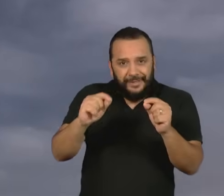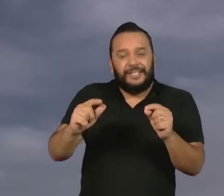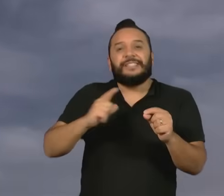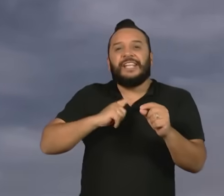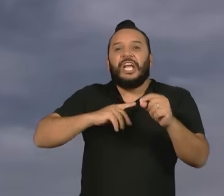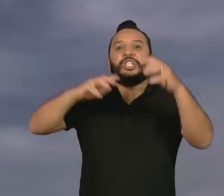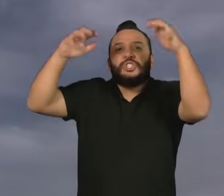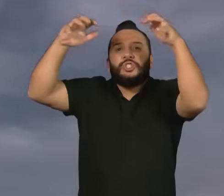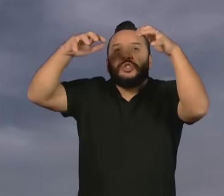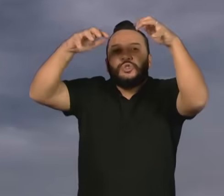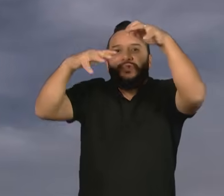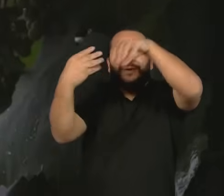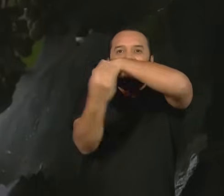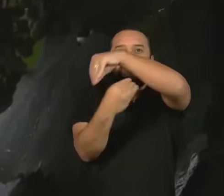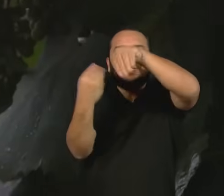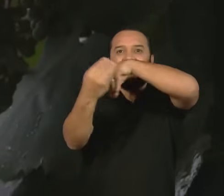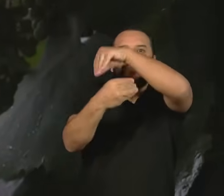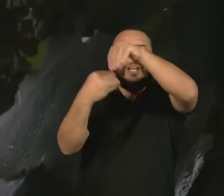nas chuvas.